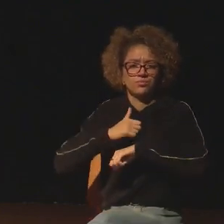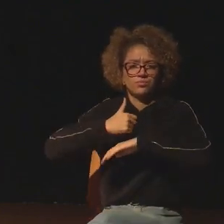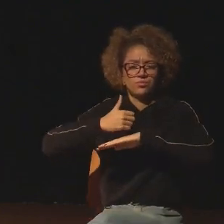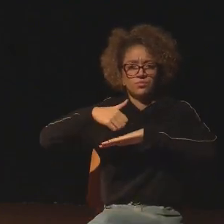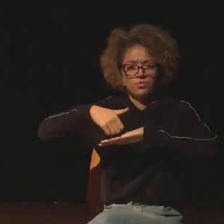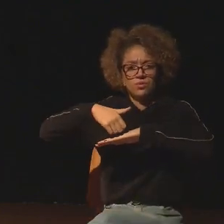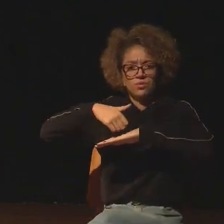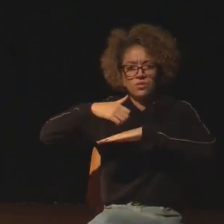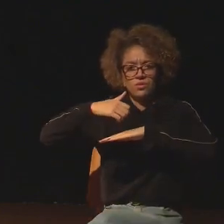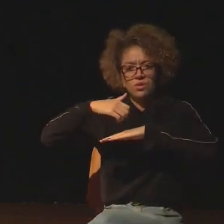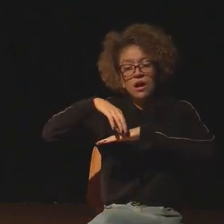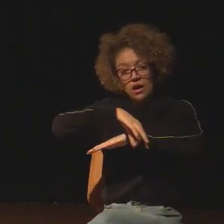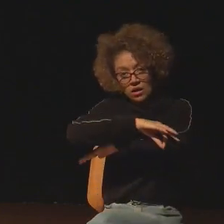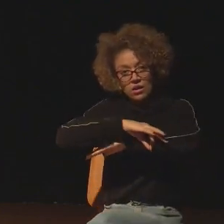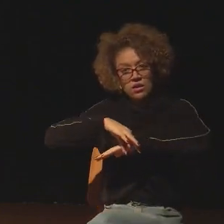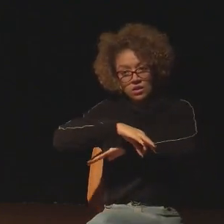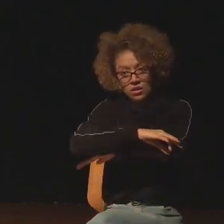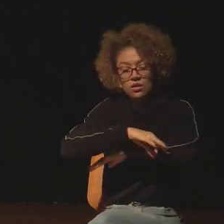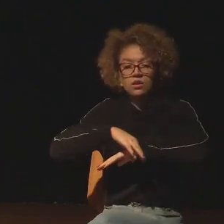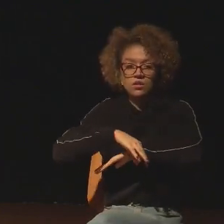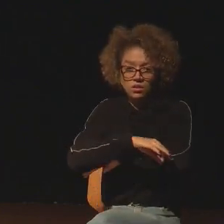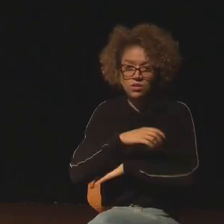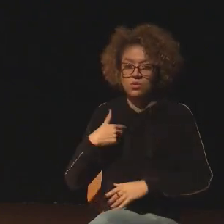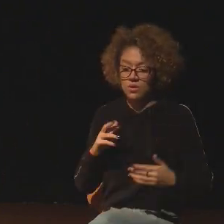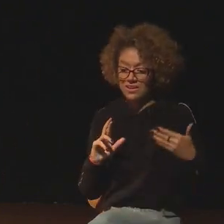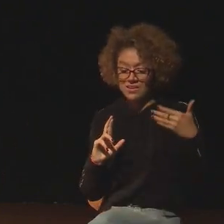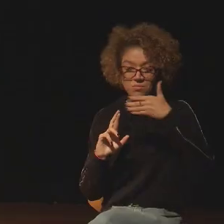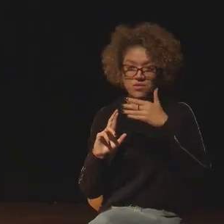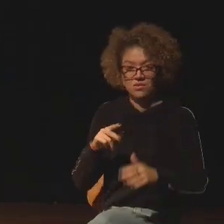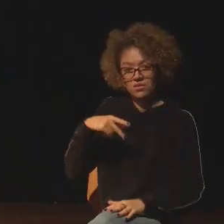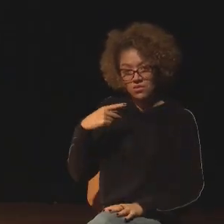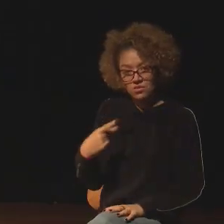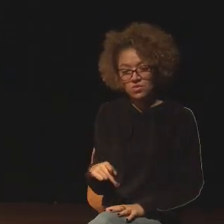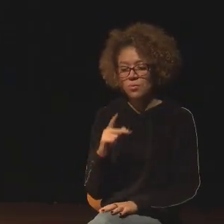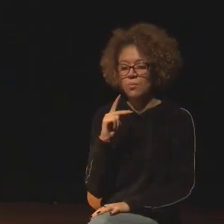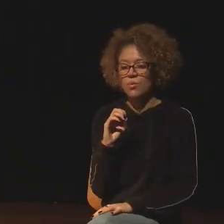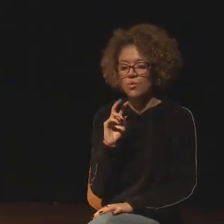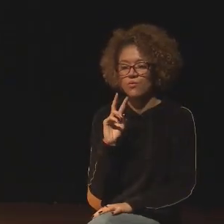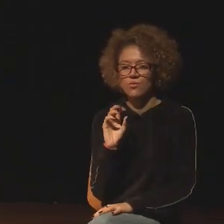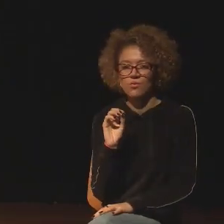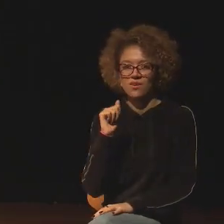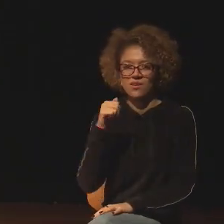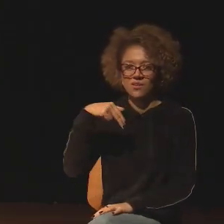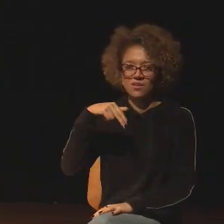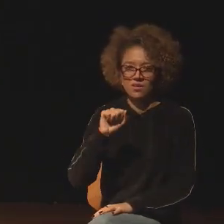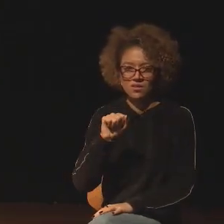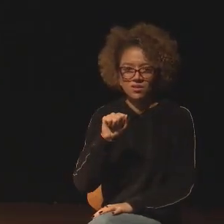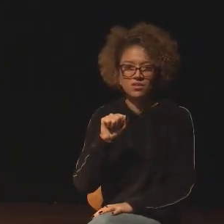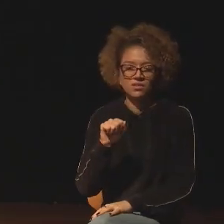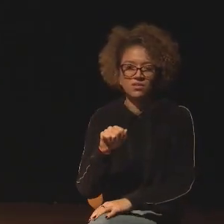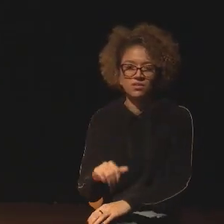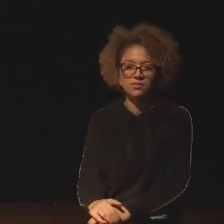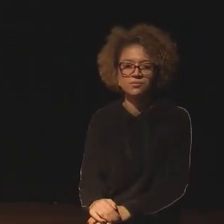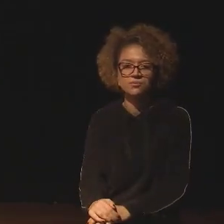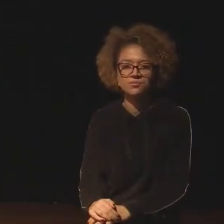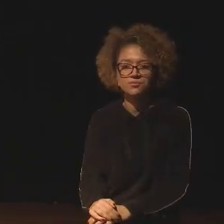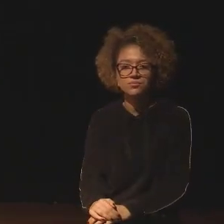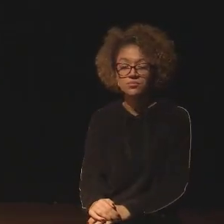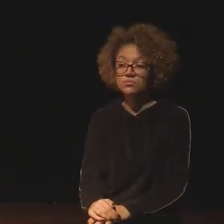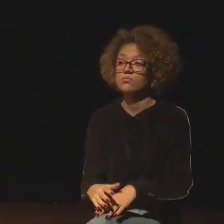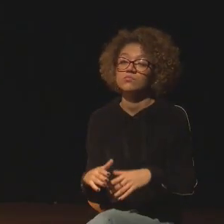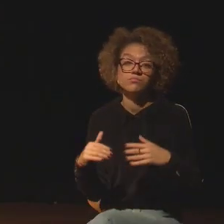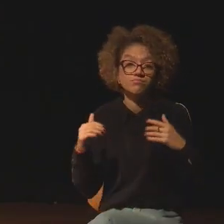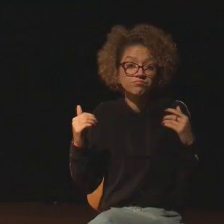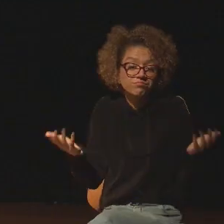da MORP, da Associação dos Moradores da Rio Claro, Itapeva e Pamplona, como membro da diretoria. Bom,